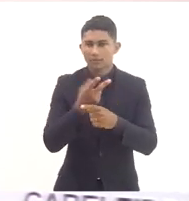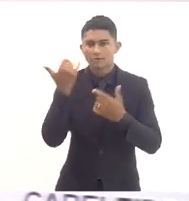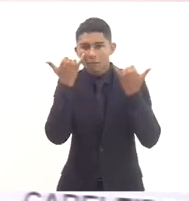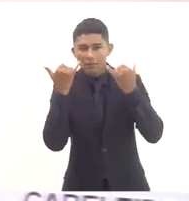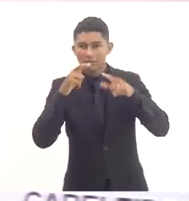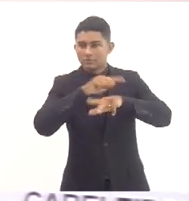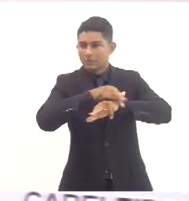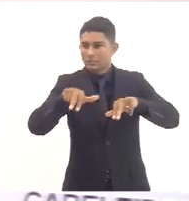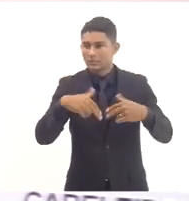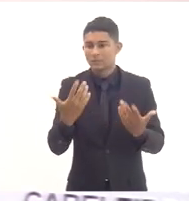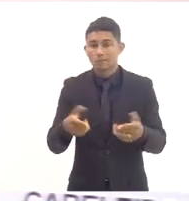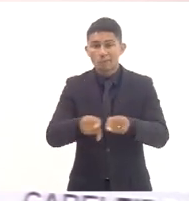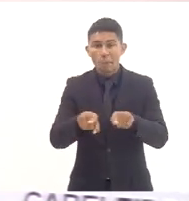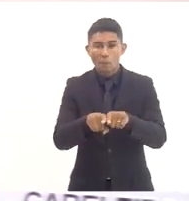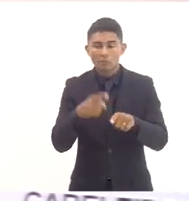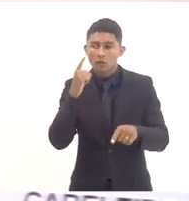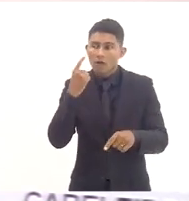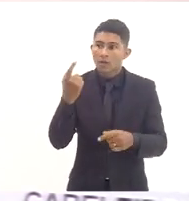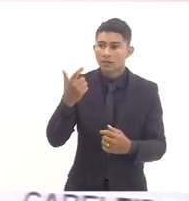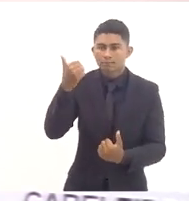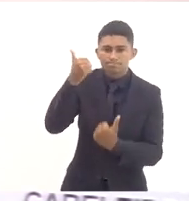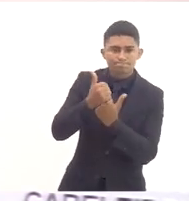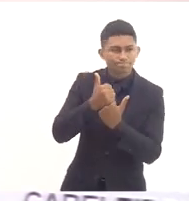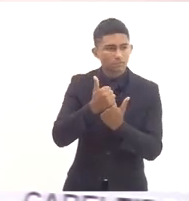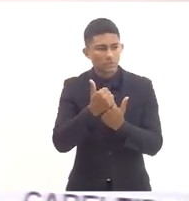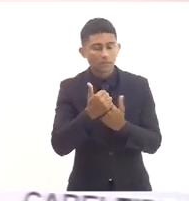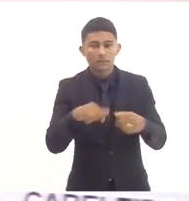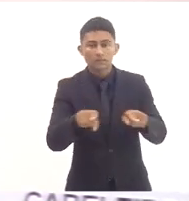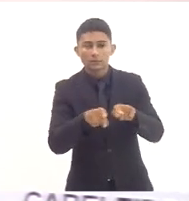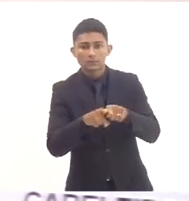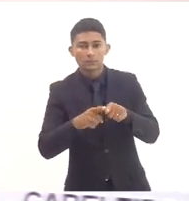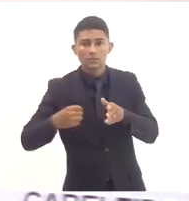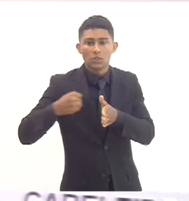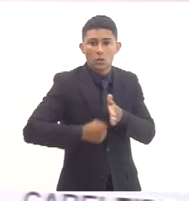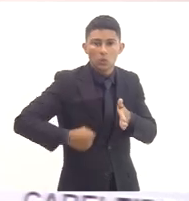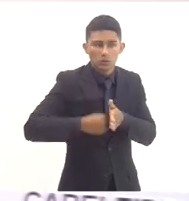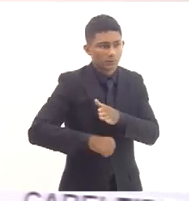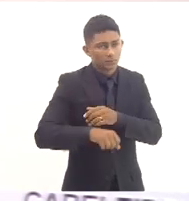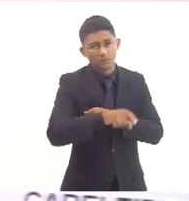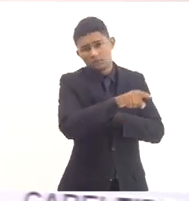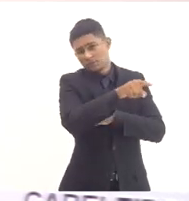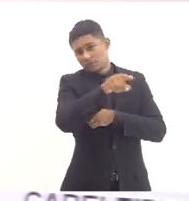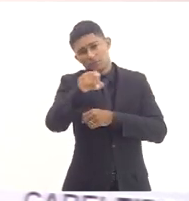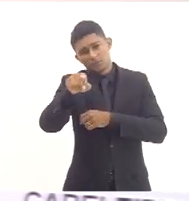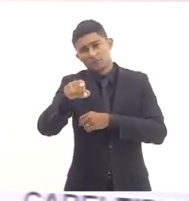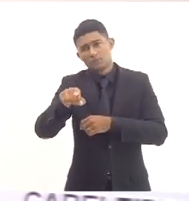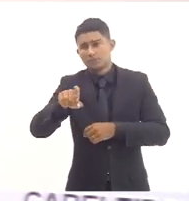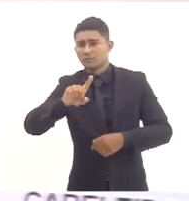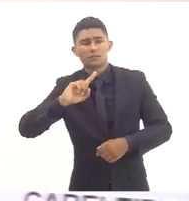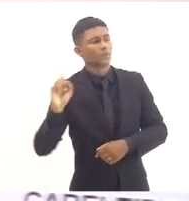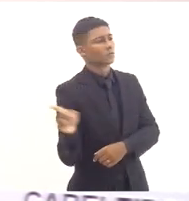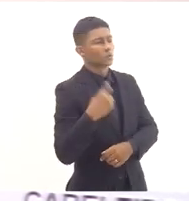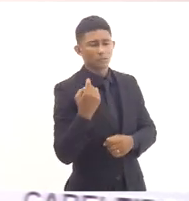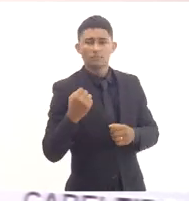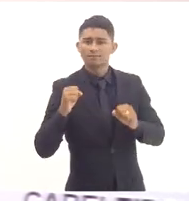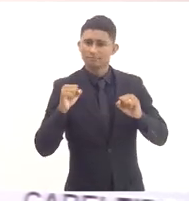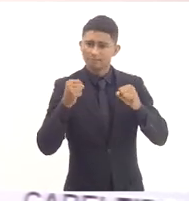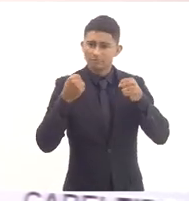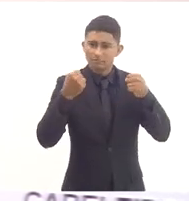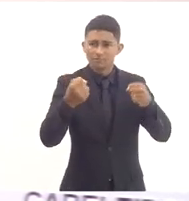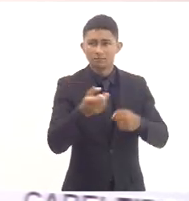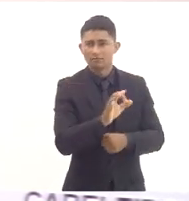de um suporte e a gente foi atrás da luta que todos vocês todos nós passamos né